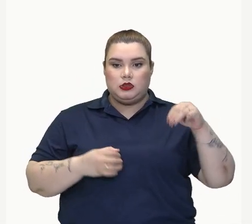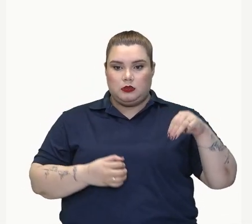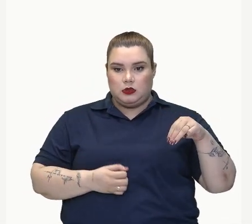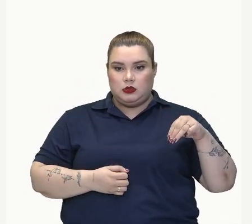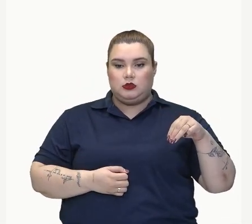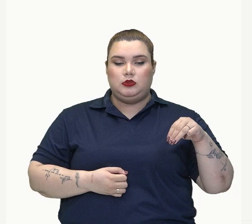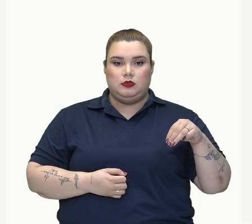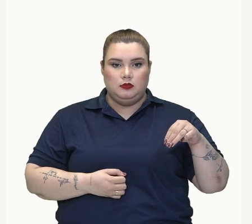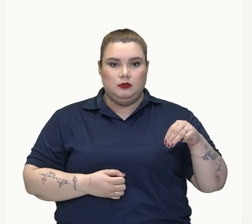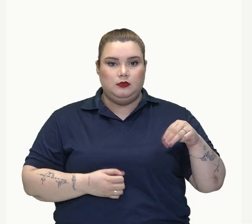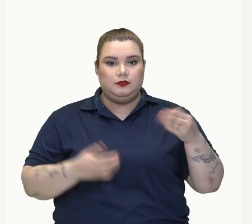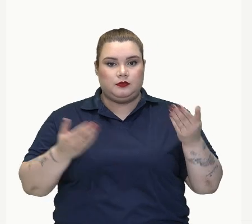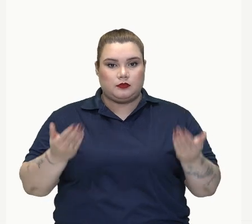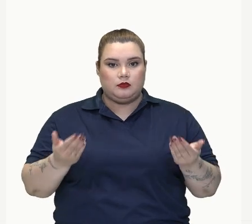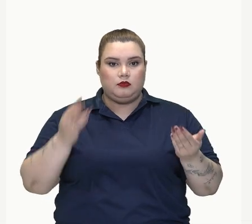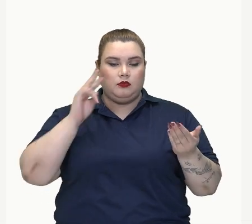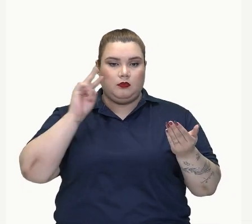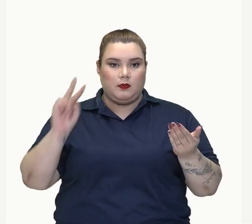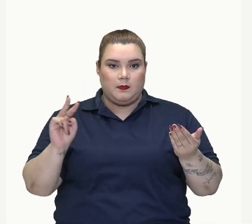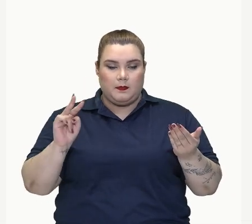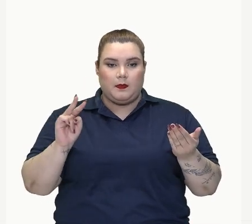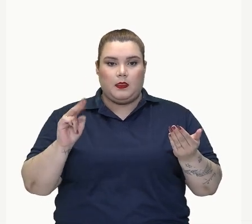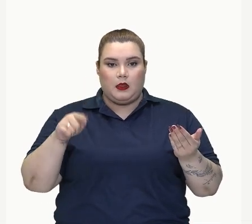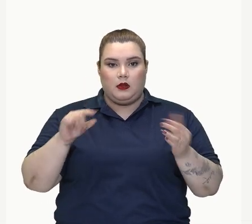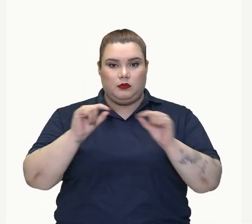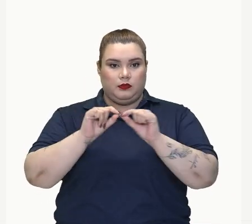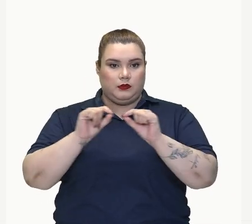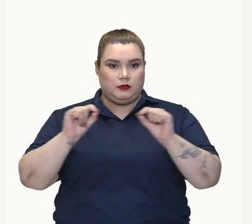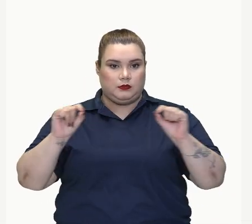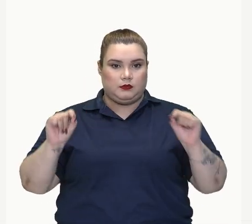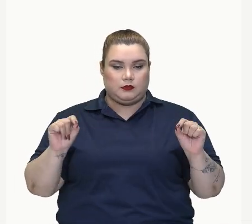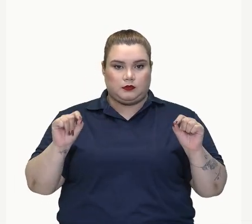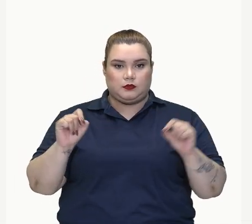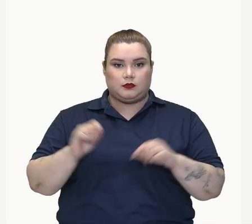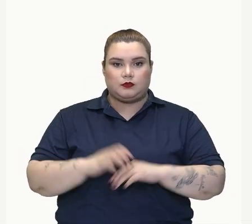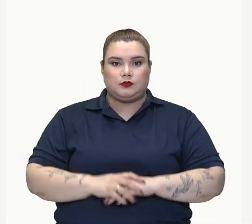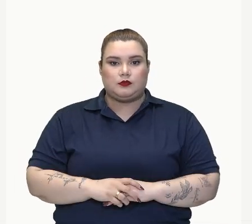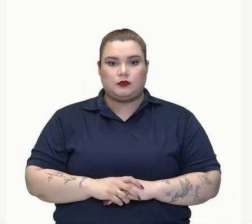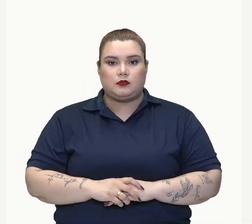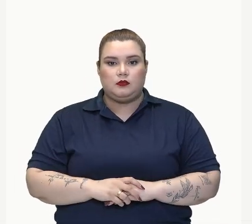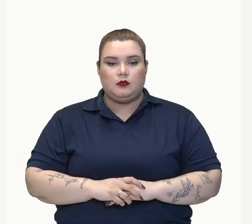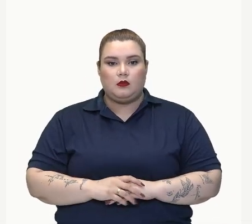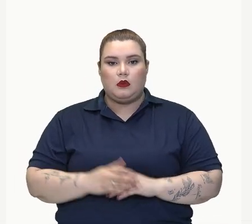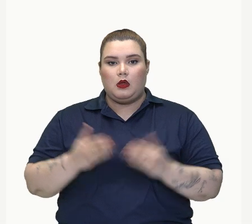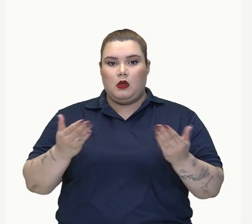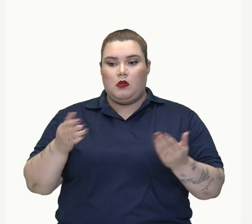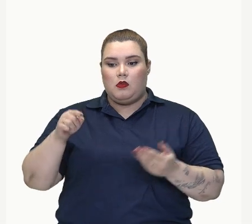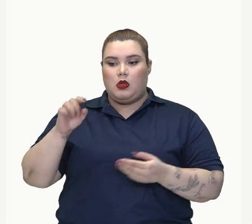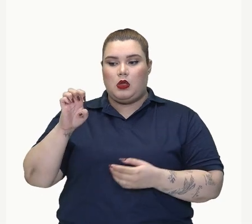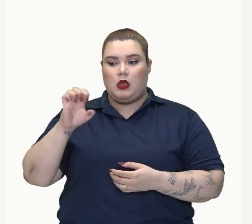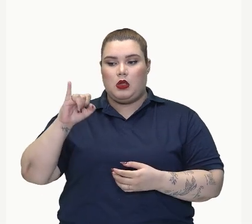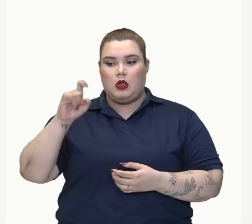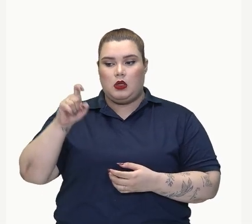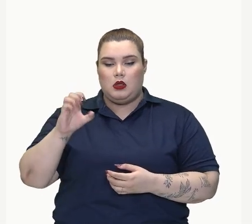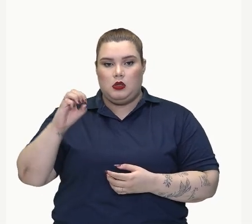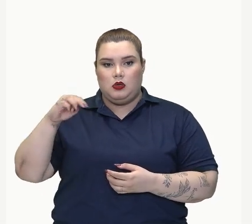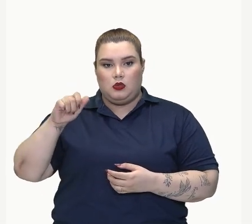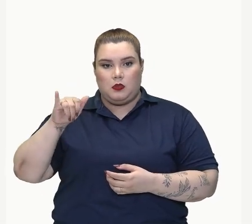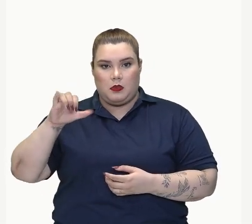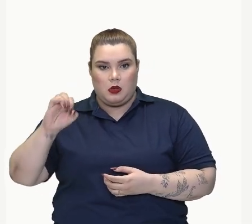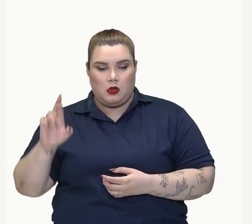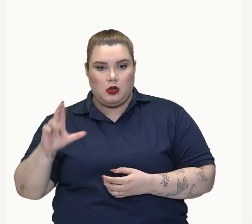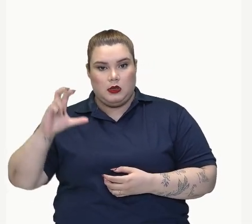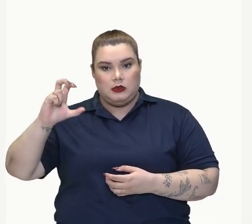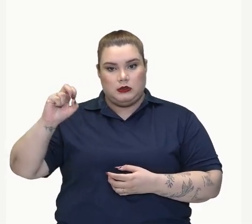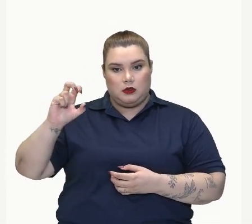Porque foi mencionado aí que os focos estão na horizontal. Então, essa maior aí é 50 centímetros e a menor